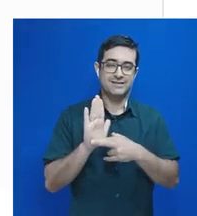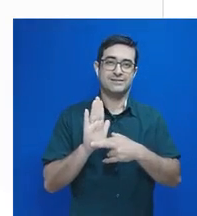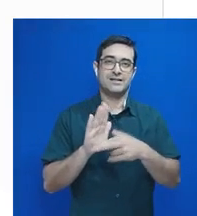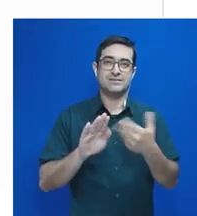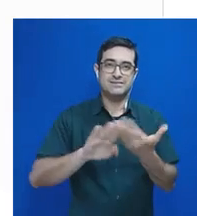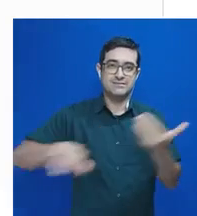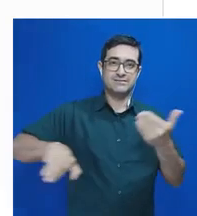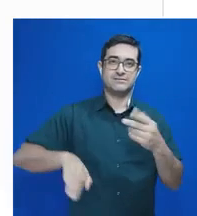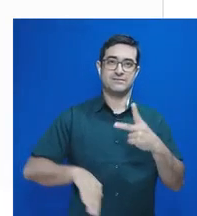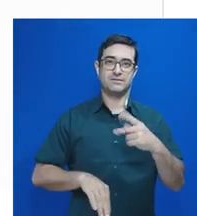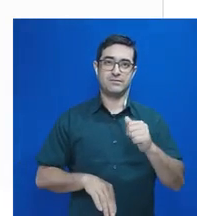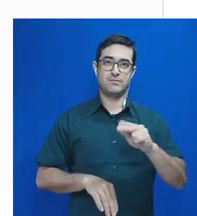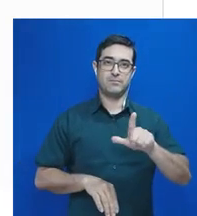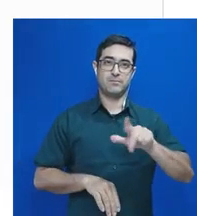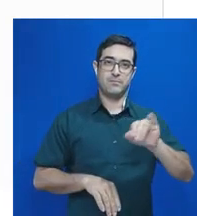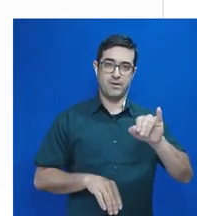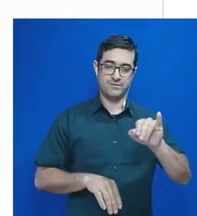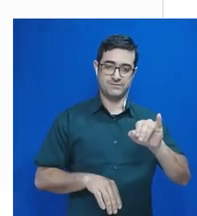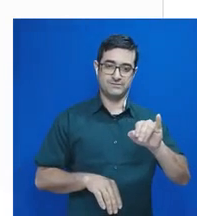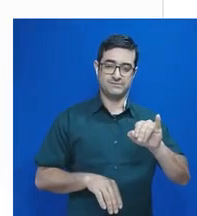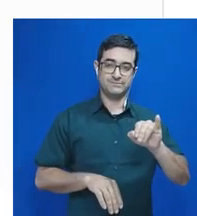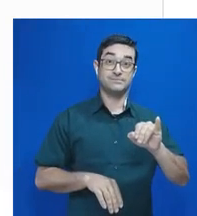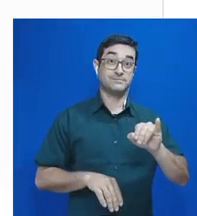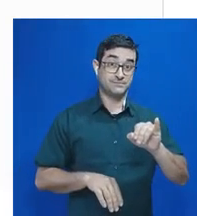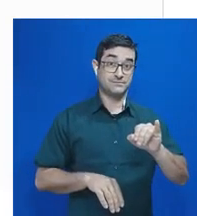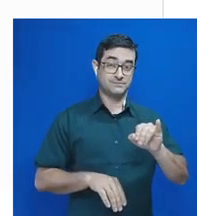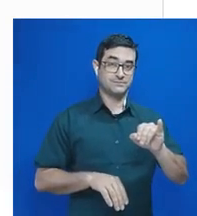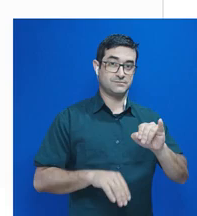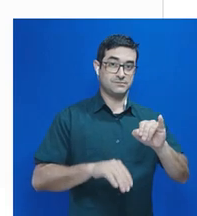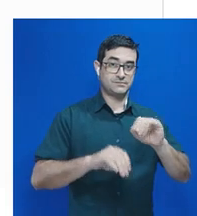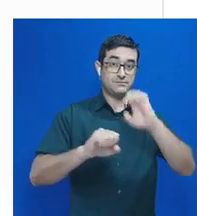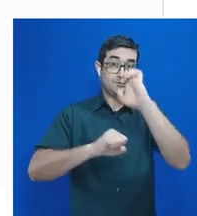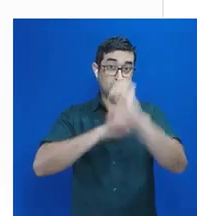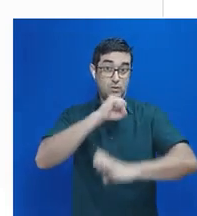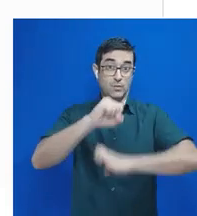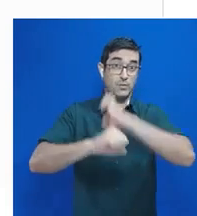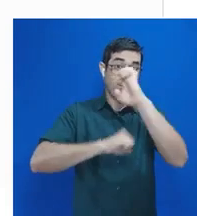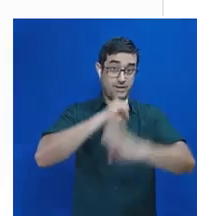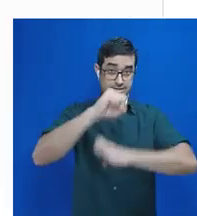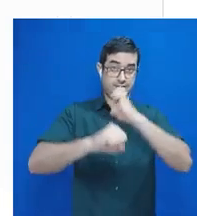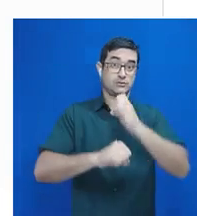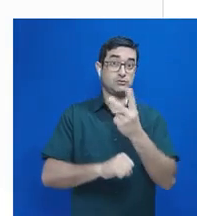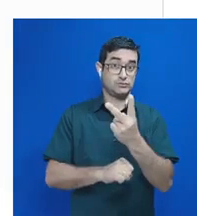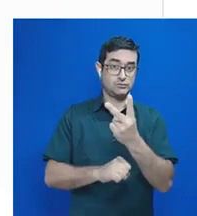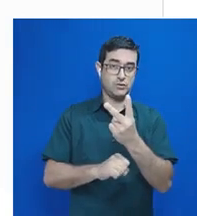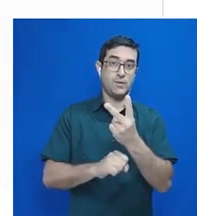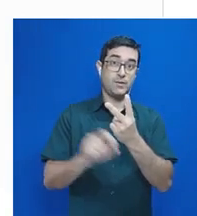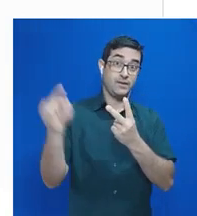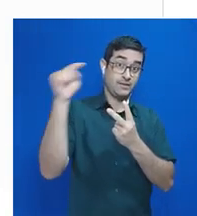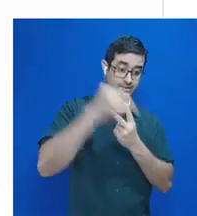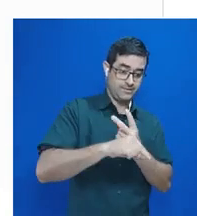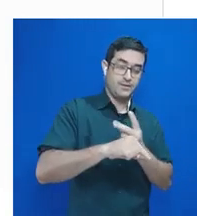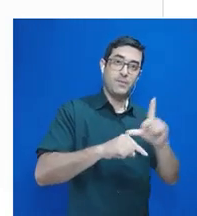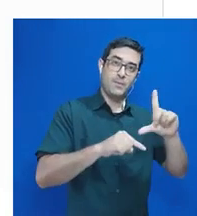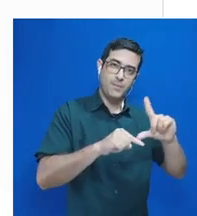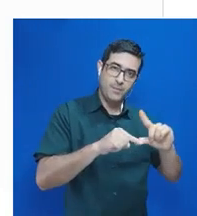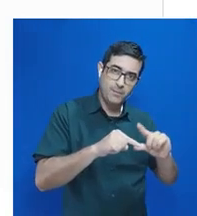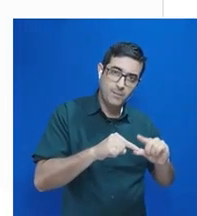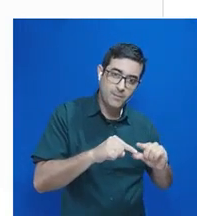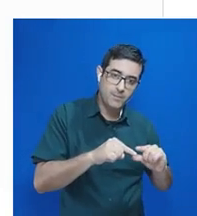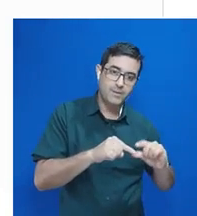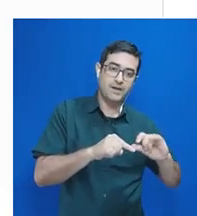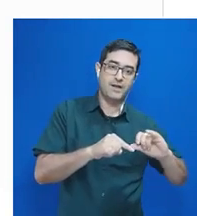elétrons nos novos orbitais criados. Dois elétrons ocupará o orbital molecular ligante de menor energia. Até aí,